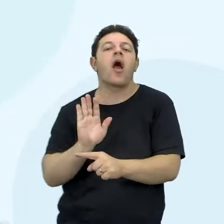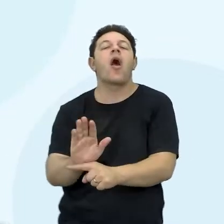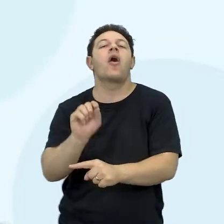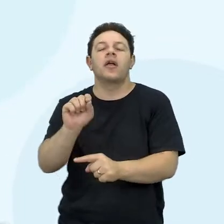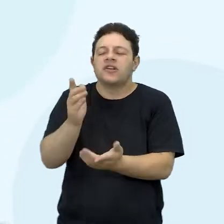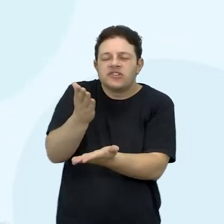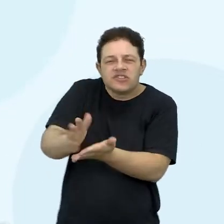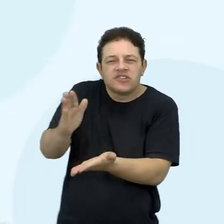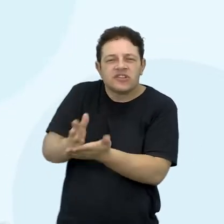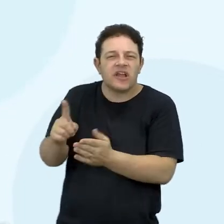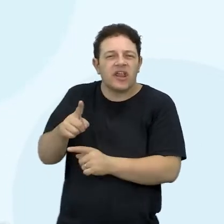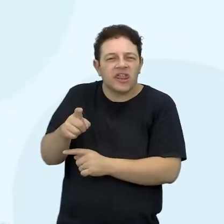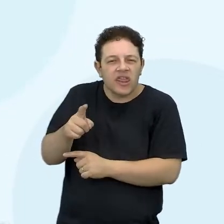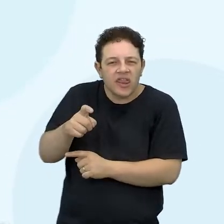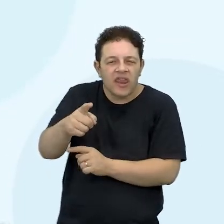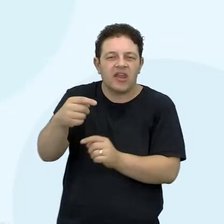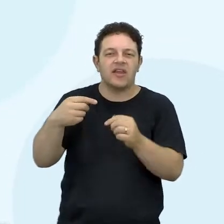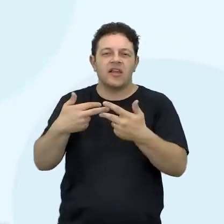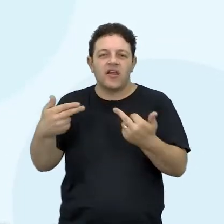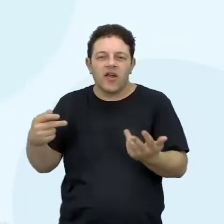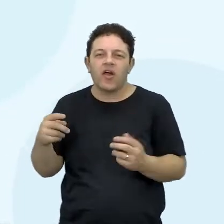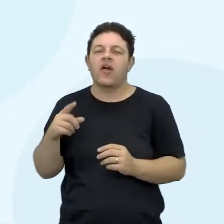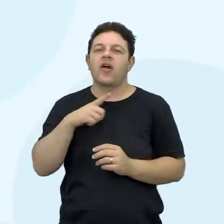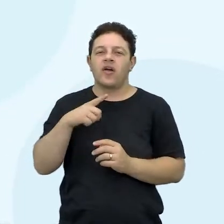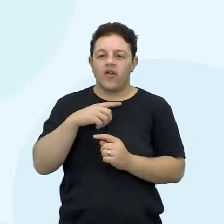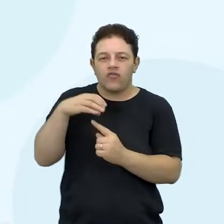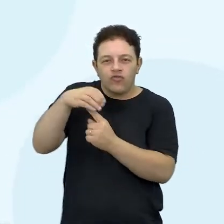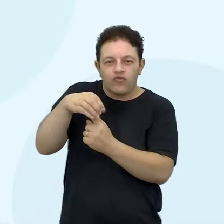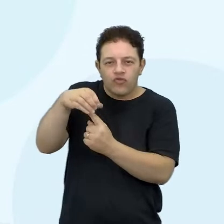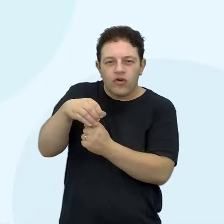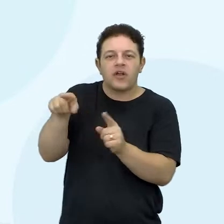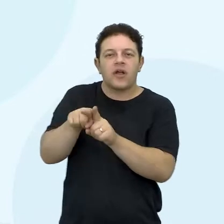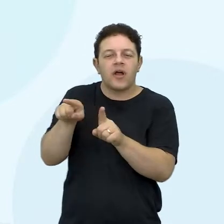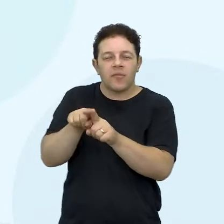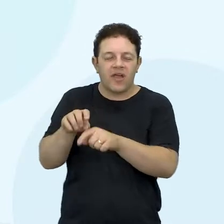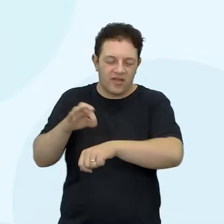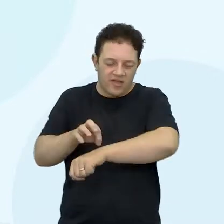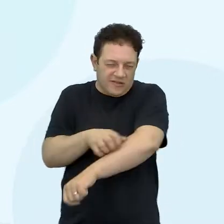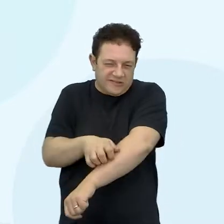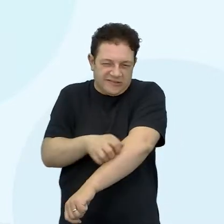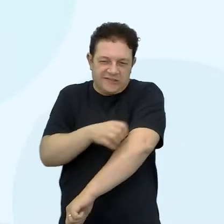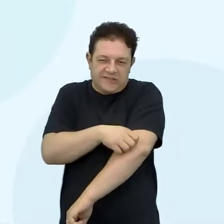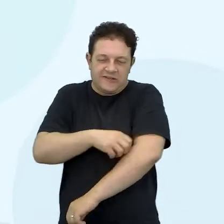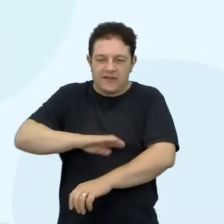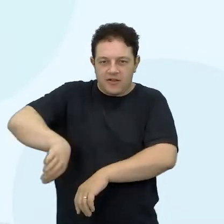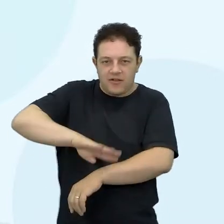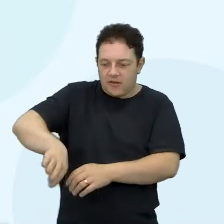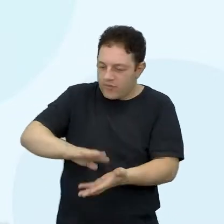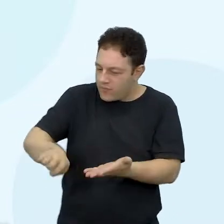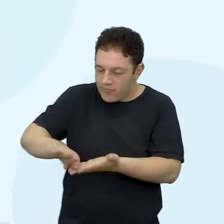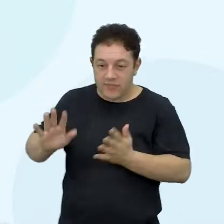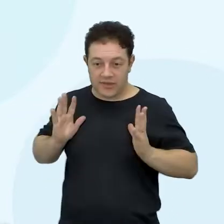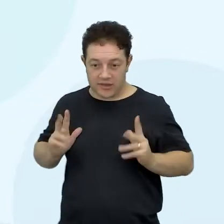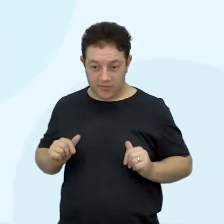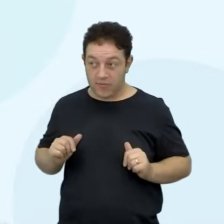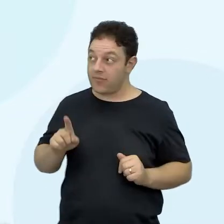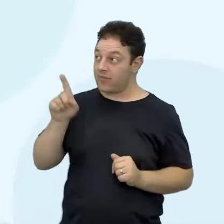eliminar insetos, larvas, fungos e carrapatos. Falamos, né, na verdade, que os agrotóxicos são